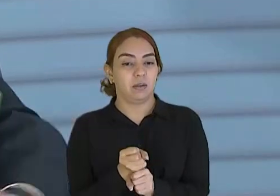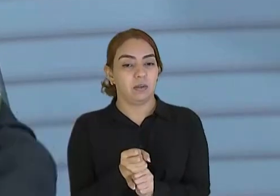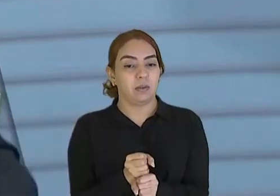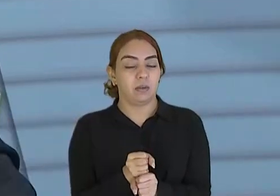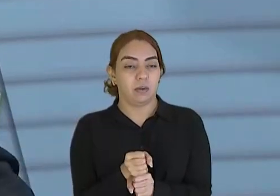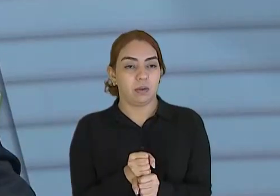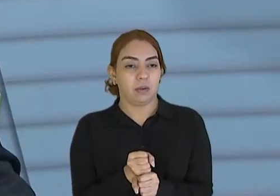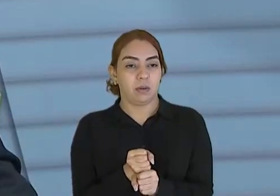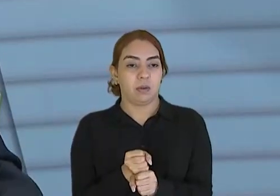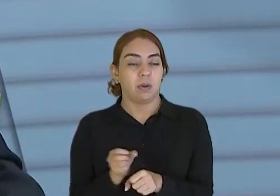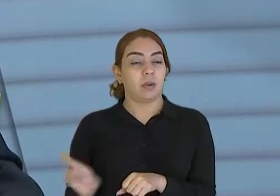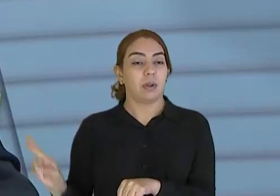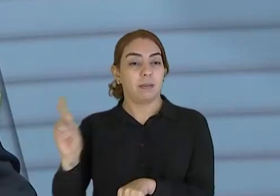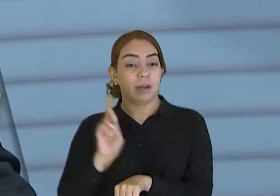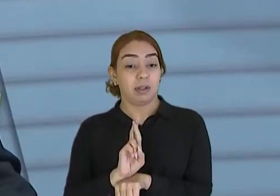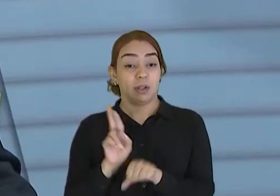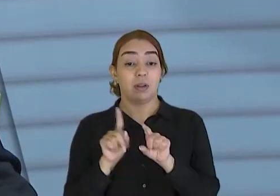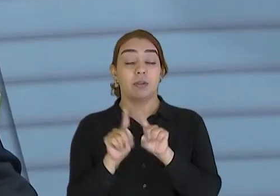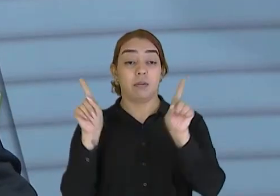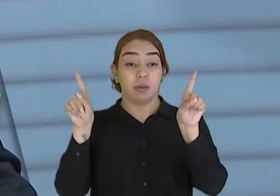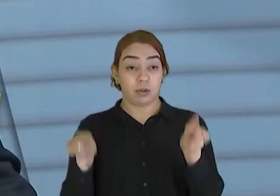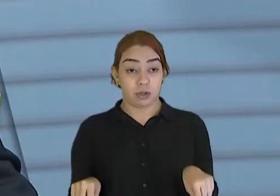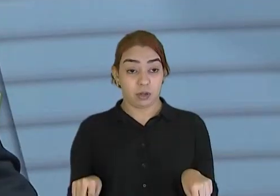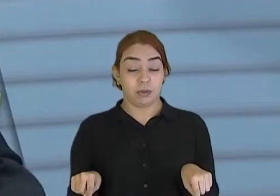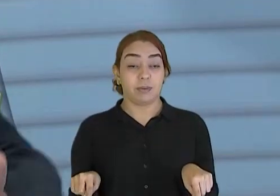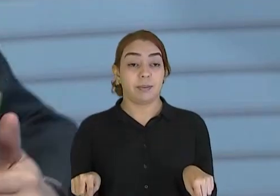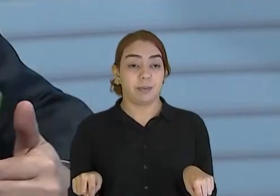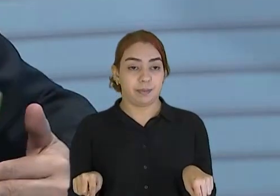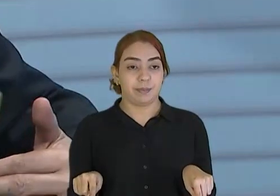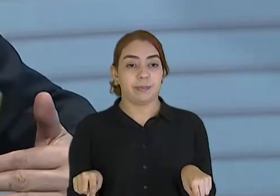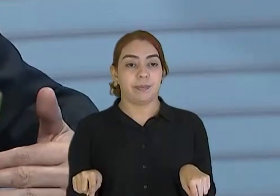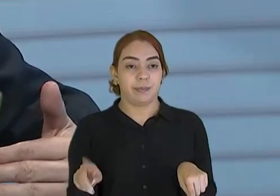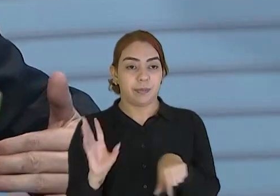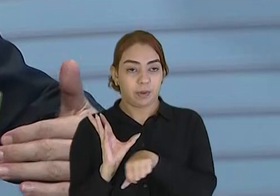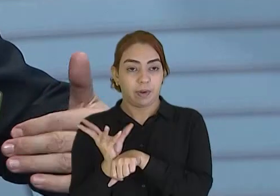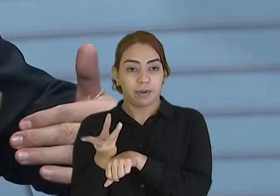também desse projeto, que é a Semana do Meio Ambiente. E a gente veio numa